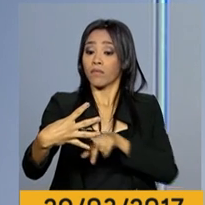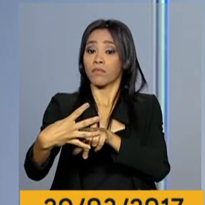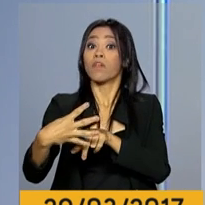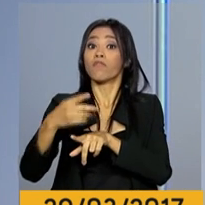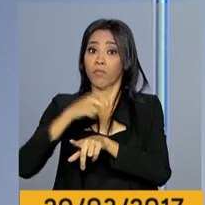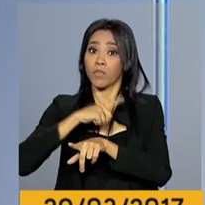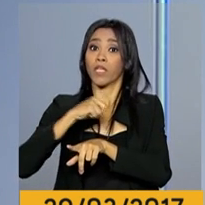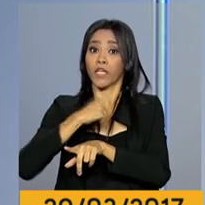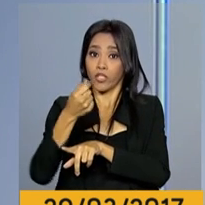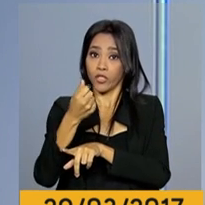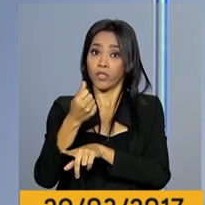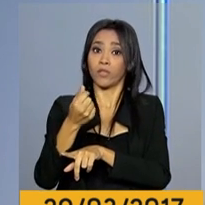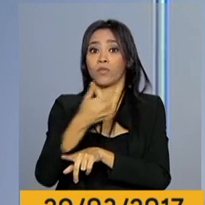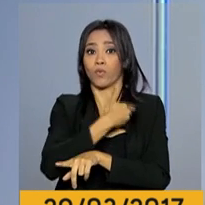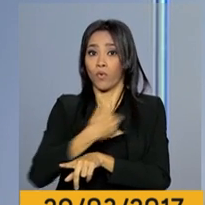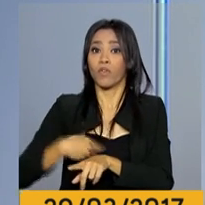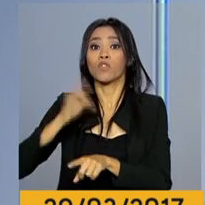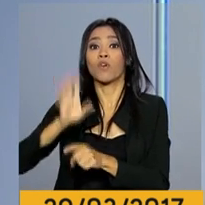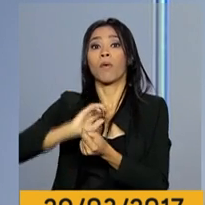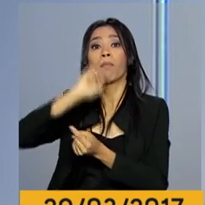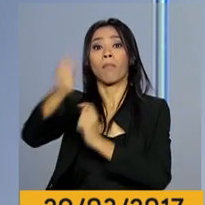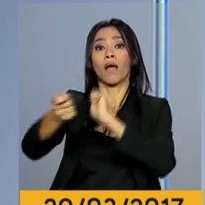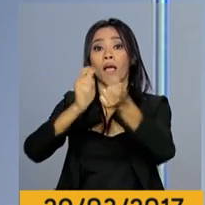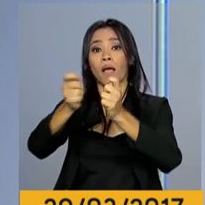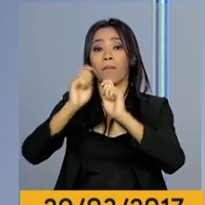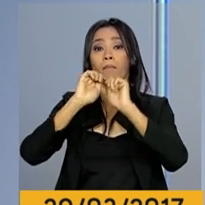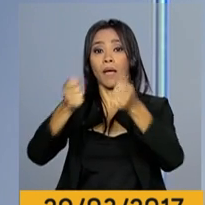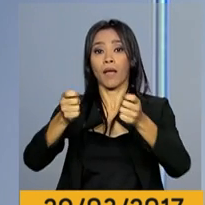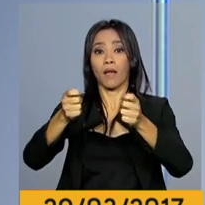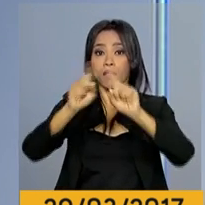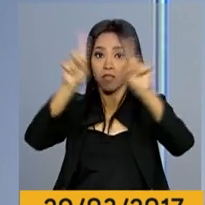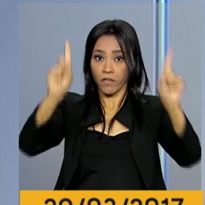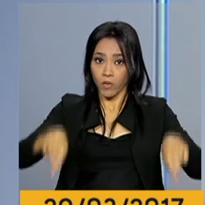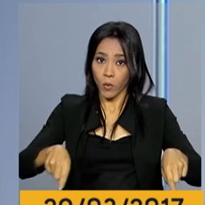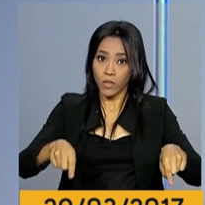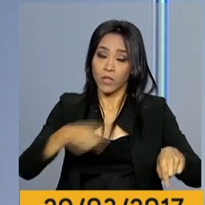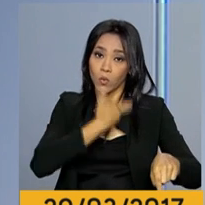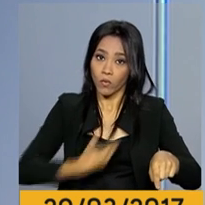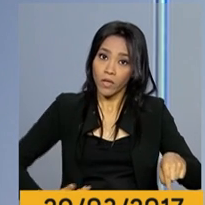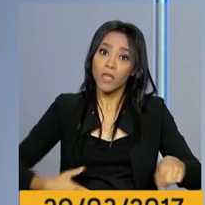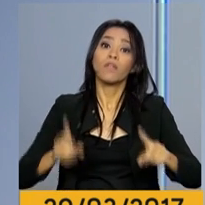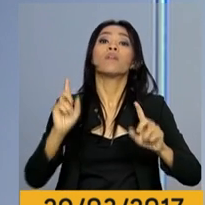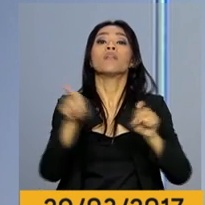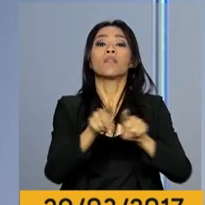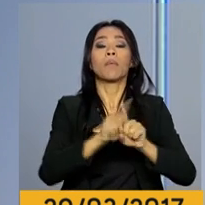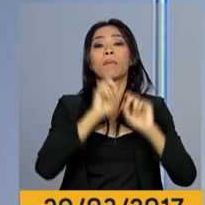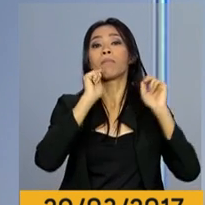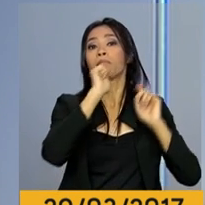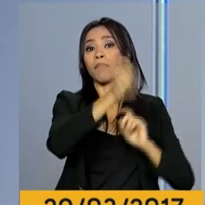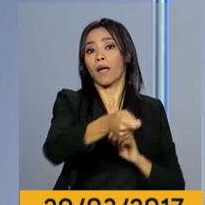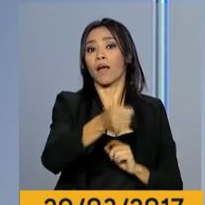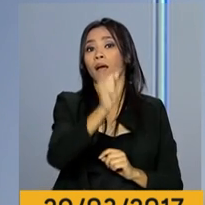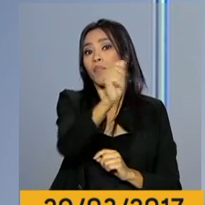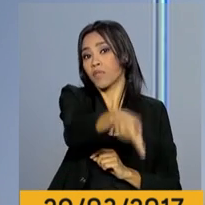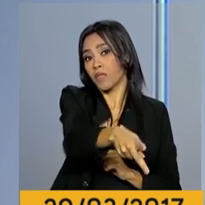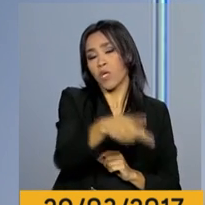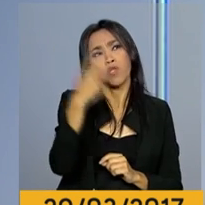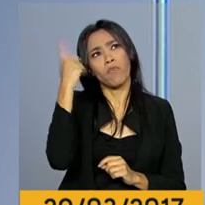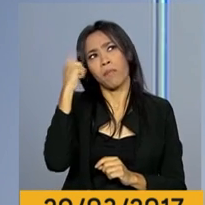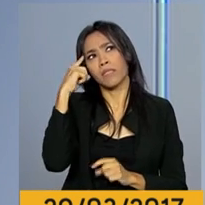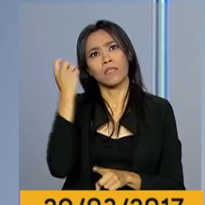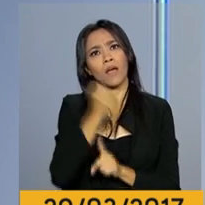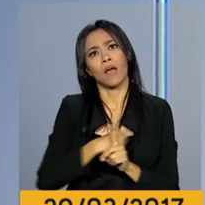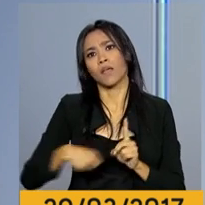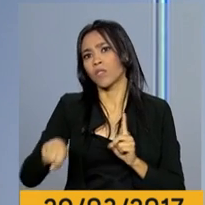pública para pagar servidores públicos a previdência não pensa investimento de uma maneira não pensa em programas sociais